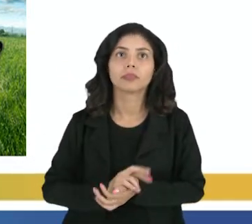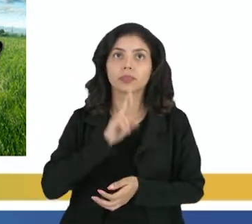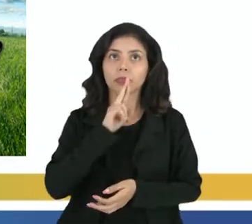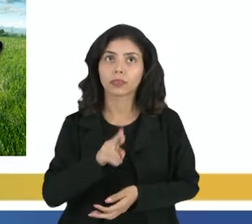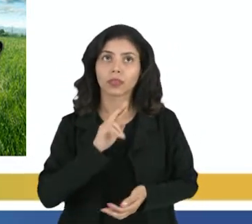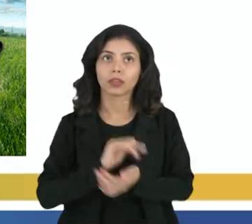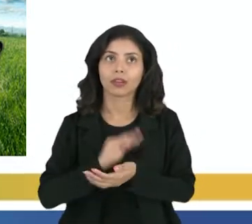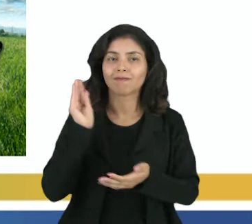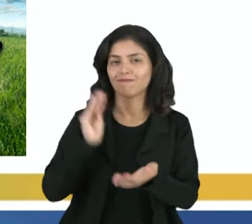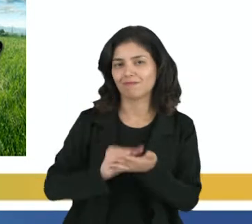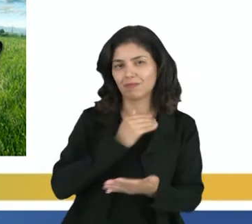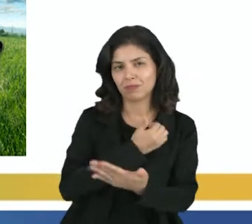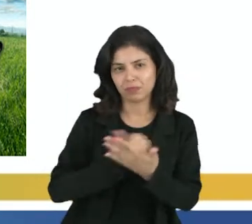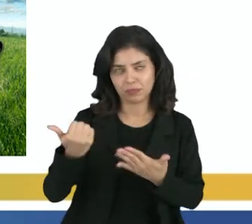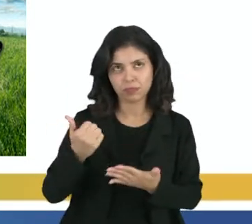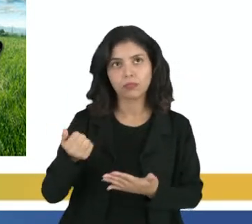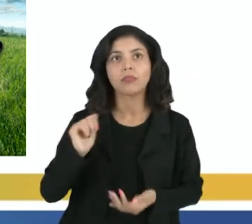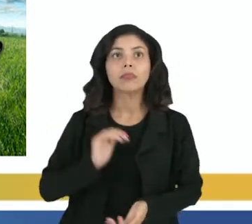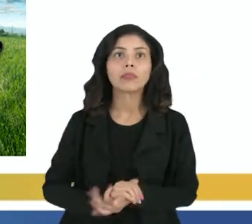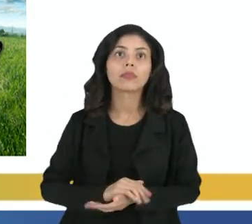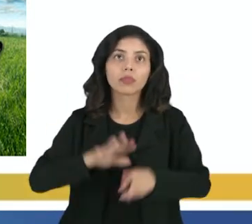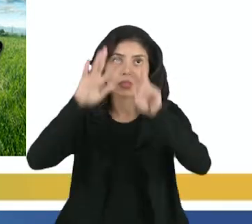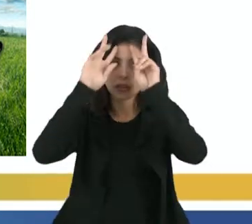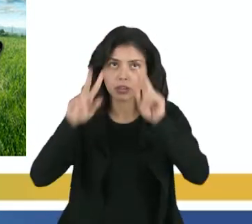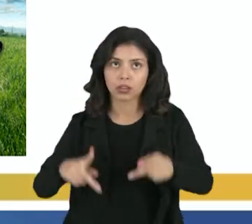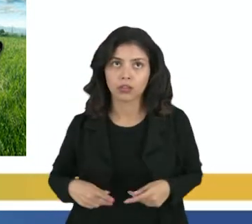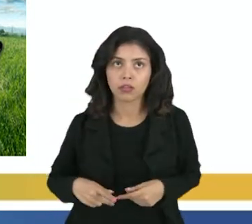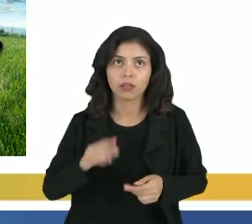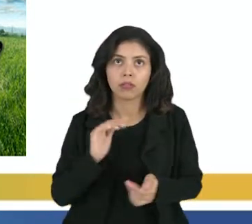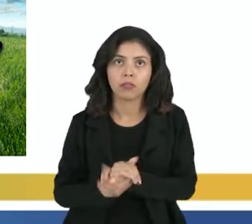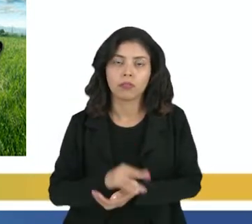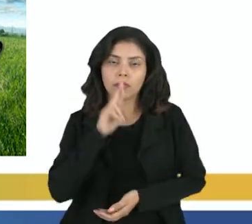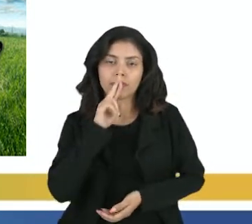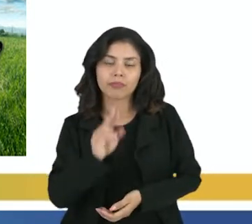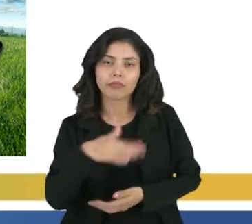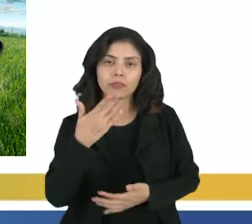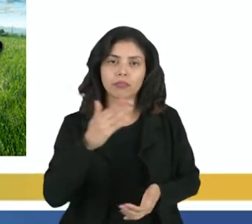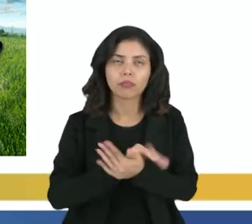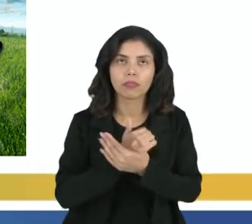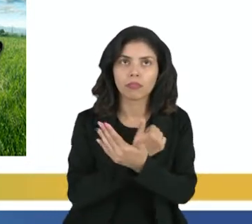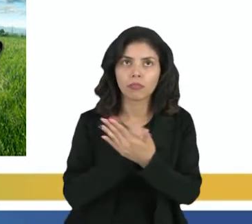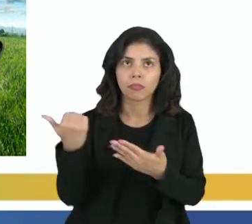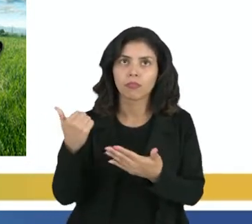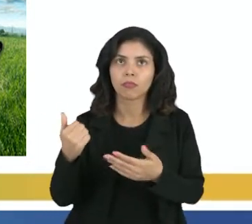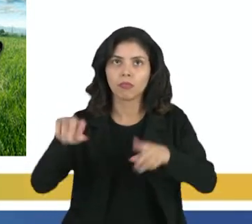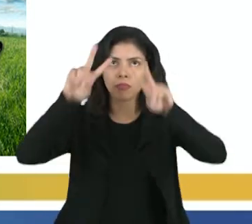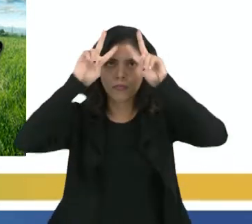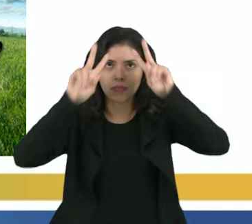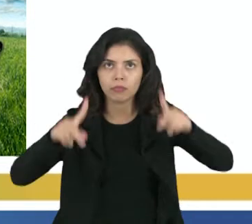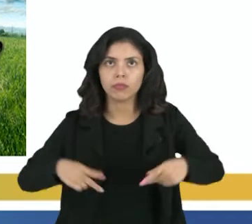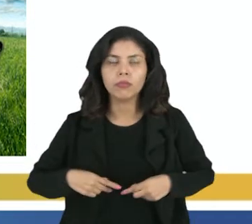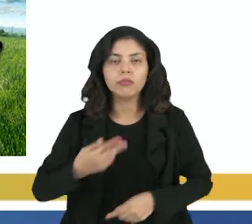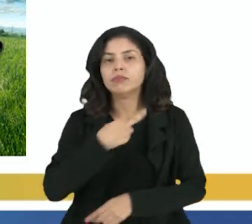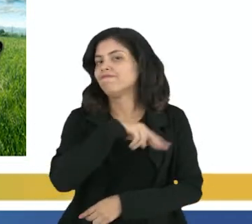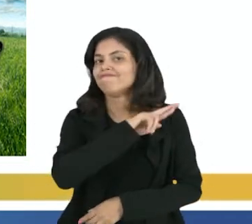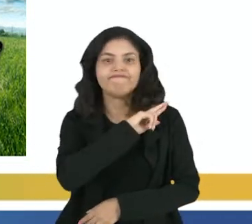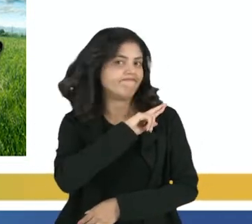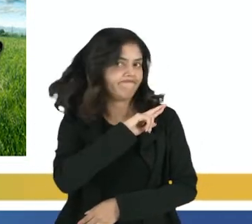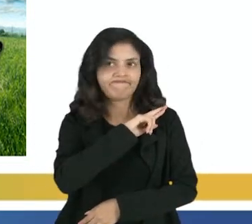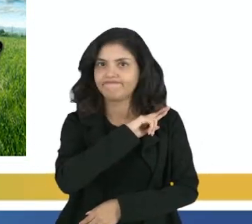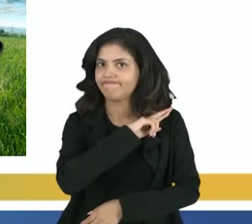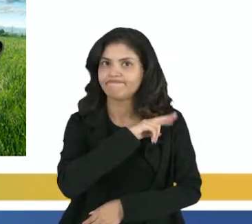resultado desastroso da ação humana, aquele resultado, uma ação humana de forma irresponsável,